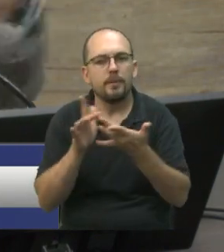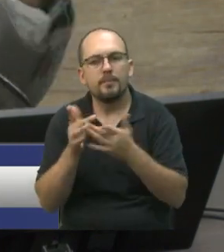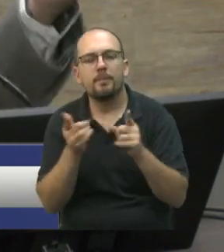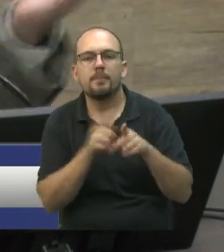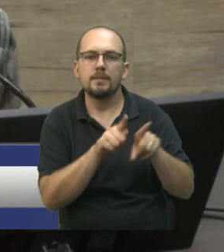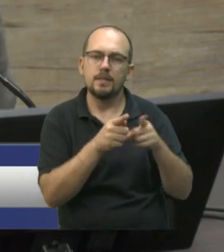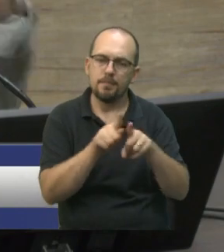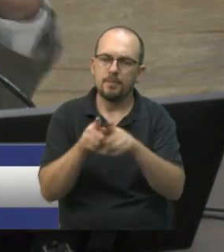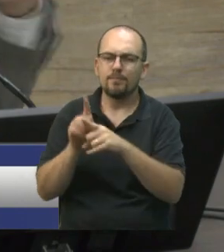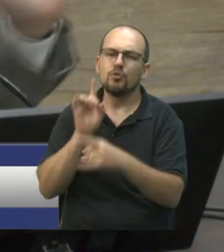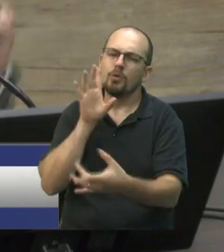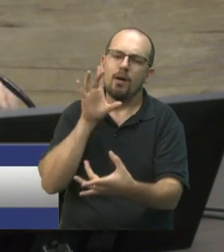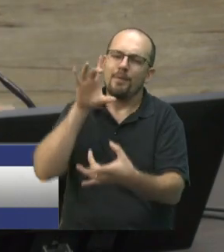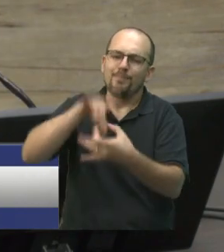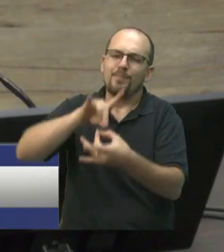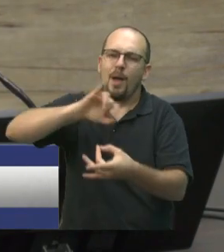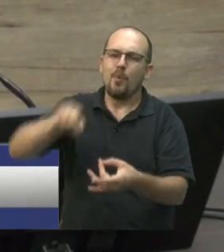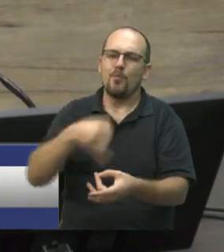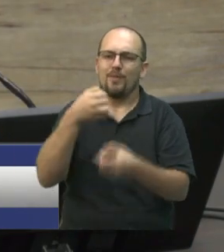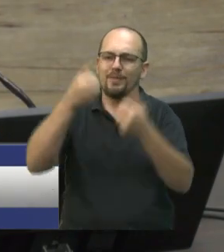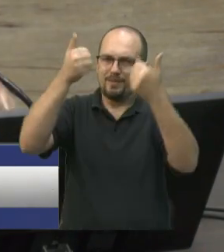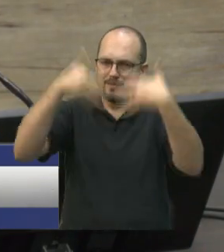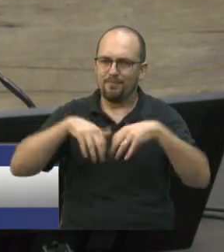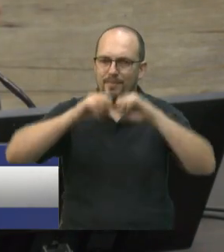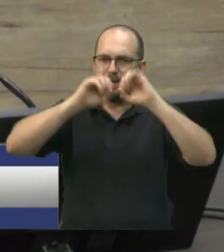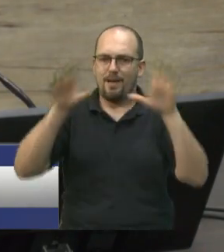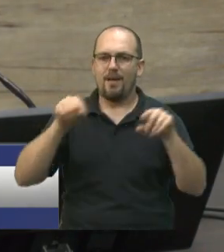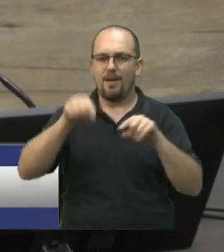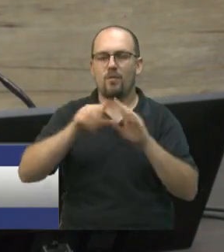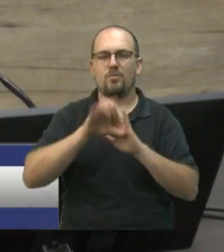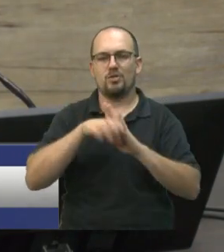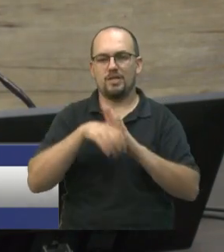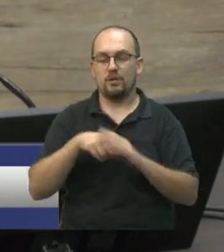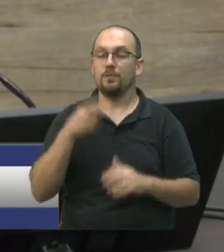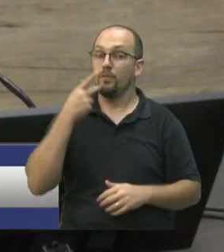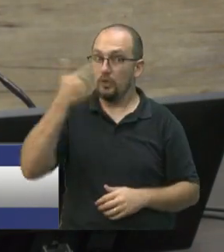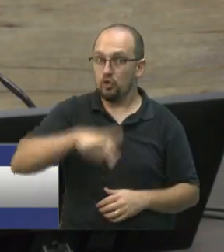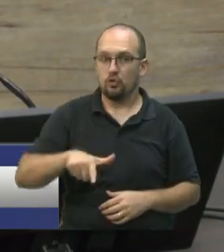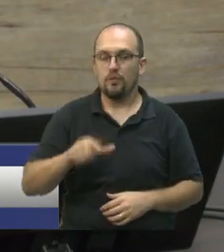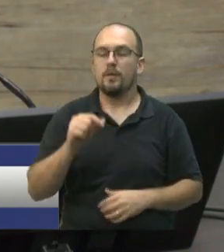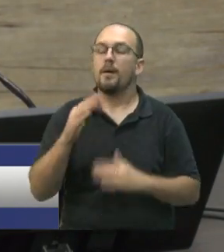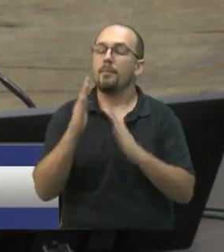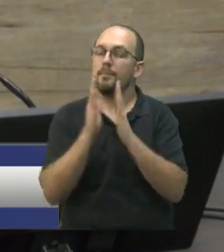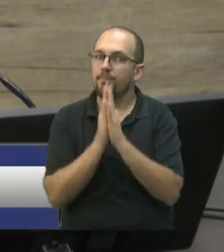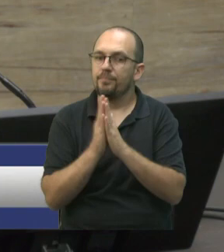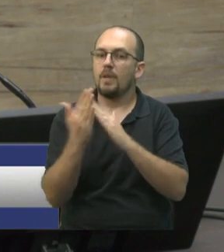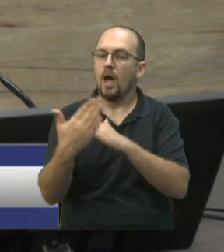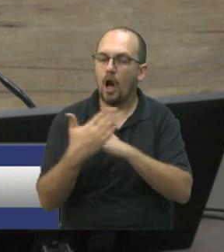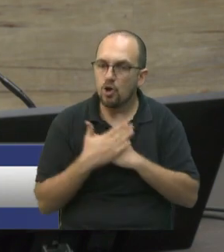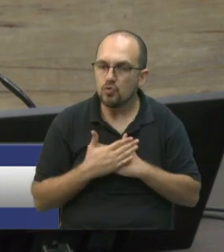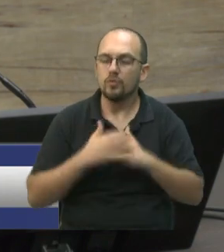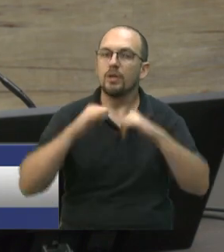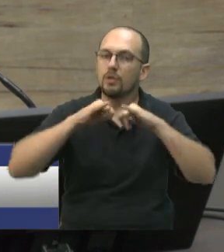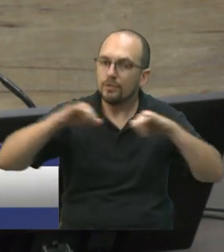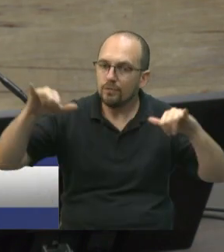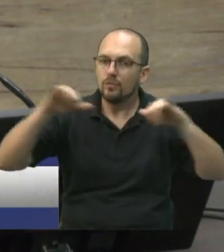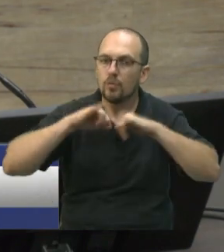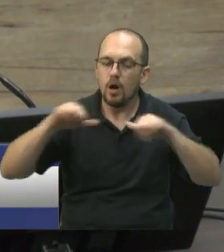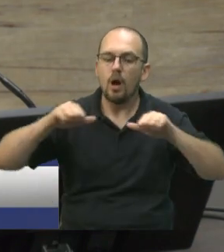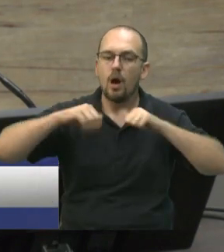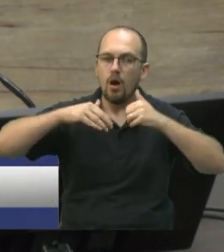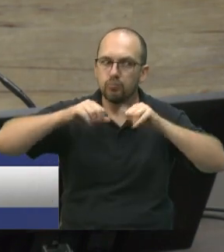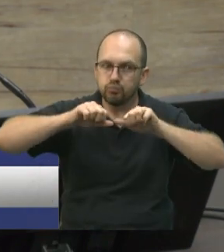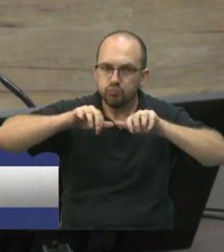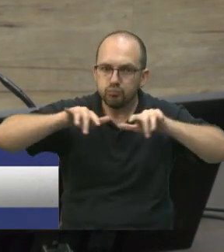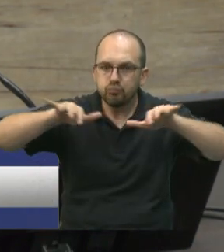aproveitando a sua pergunta para a gente já esclarecer dentro desse conceito, para a gente falar. E, de novo, me ajudem a divulgar e a multiplicar